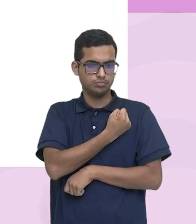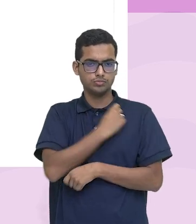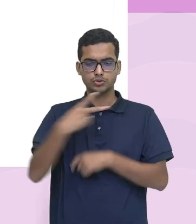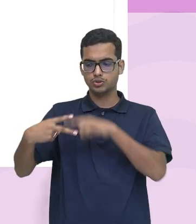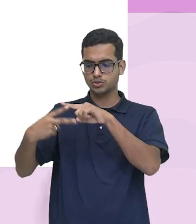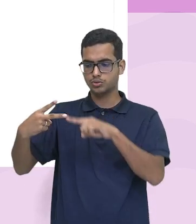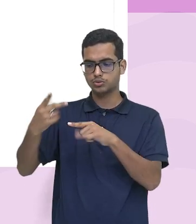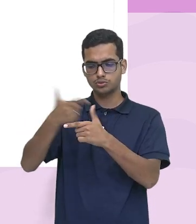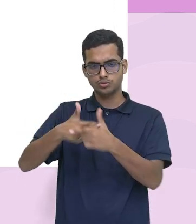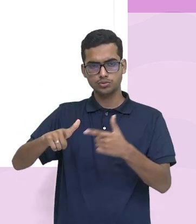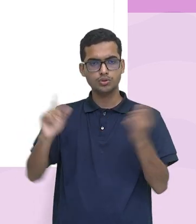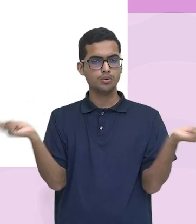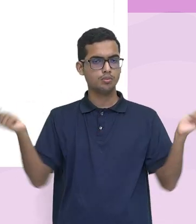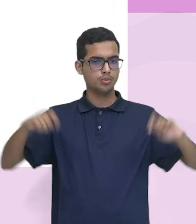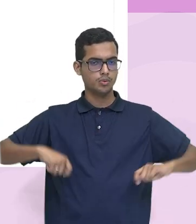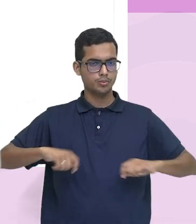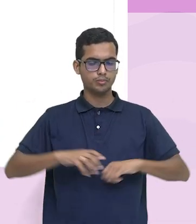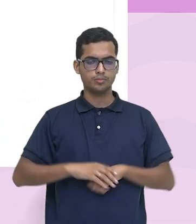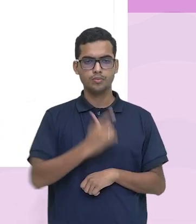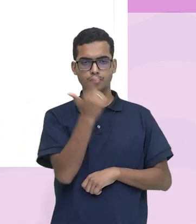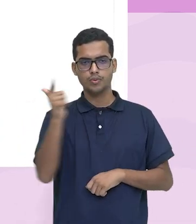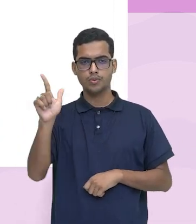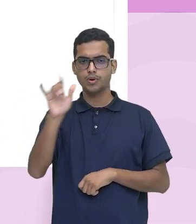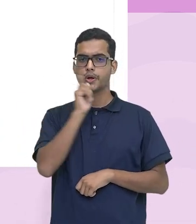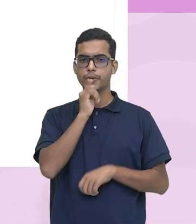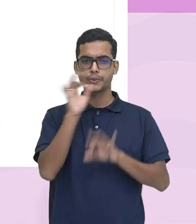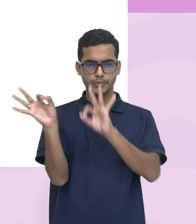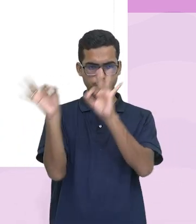2 divisores. Vamos ver o próximo exemplo.